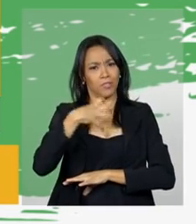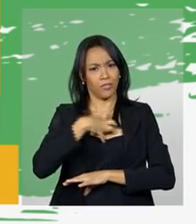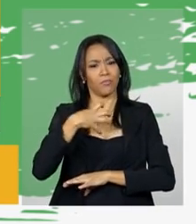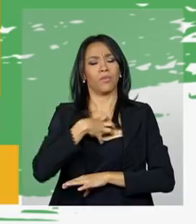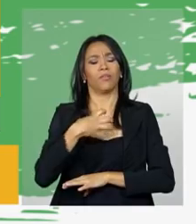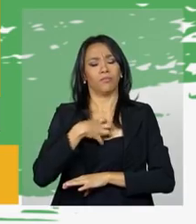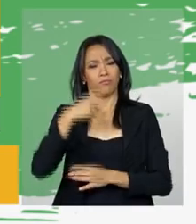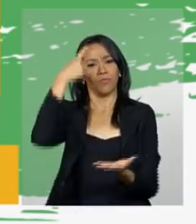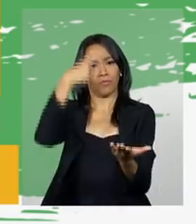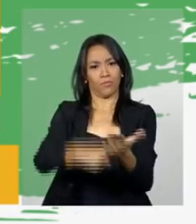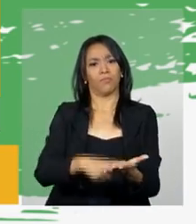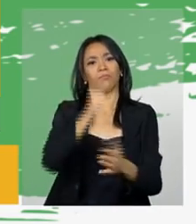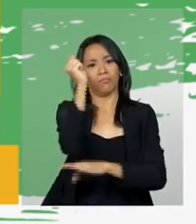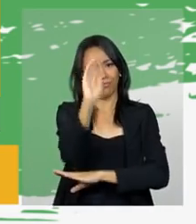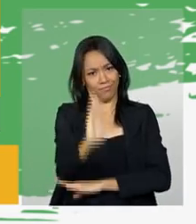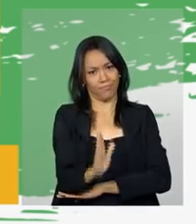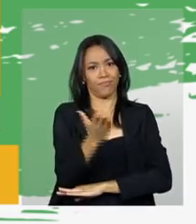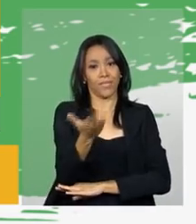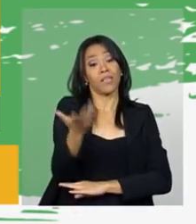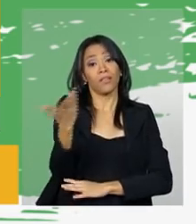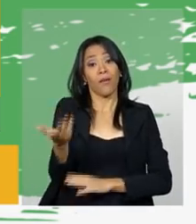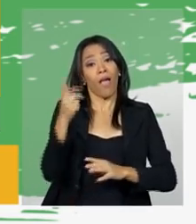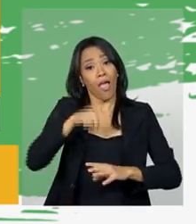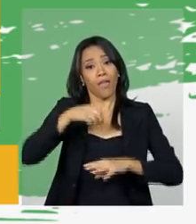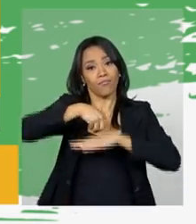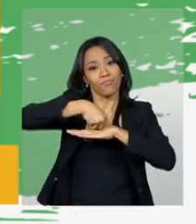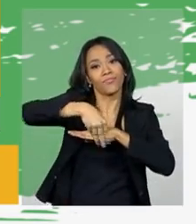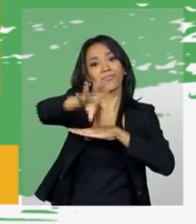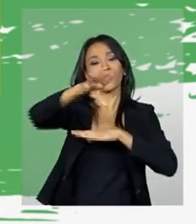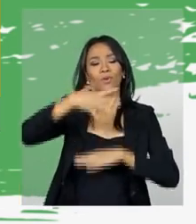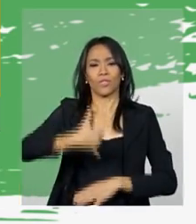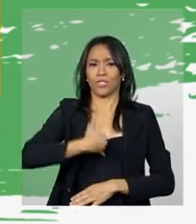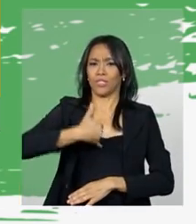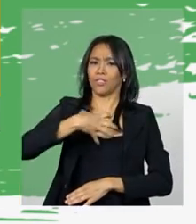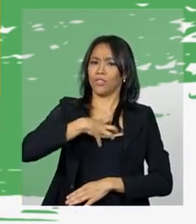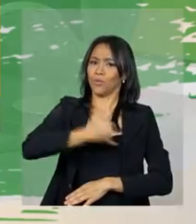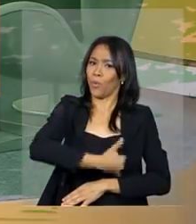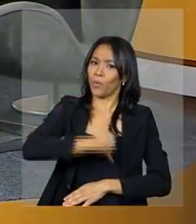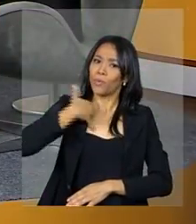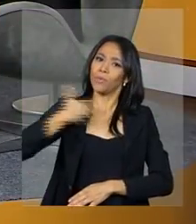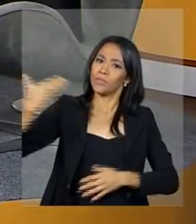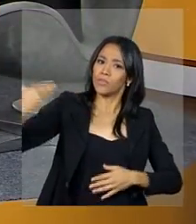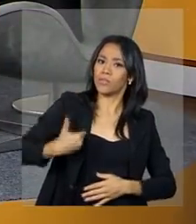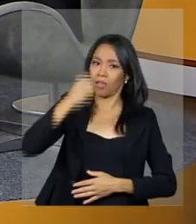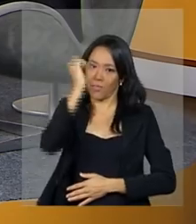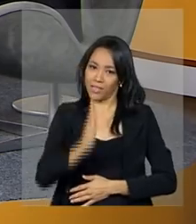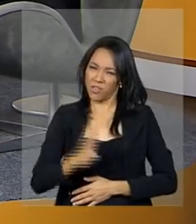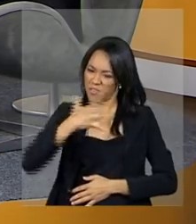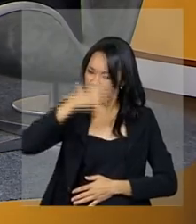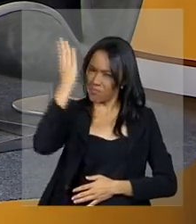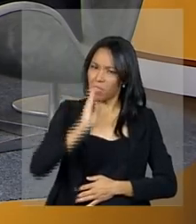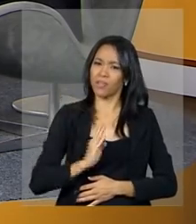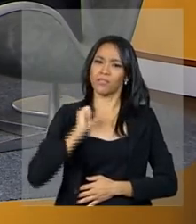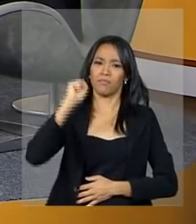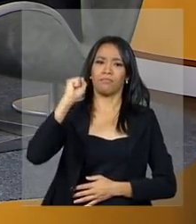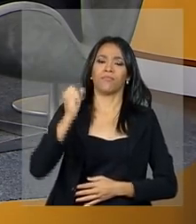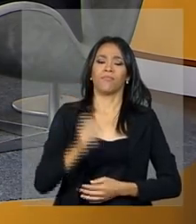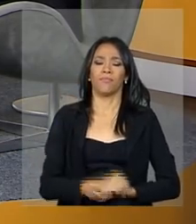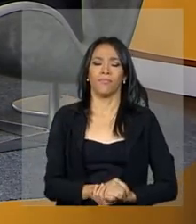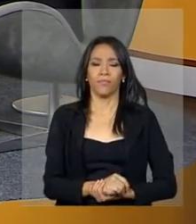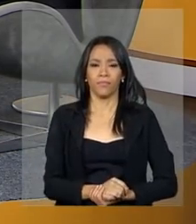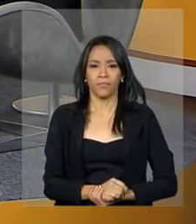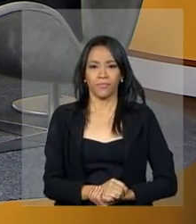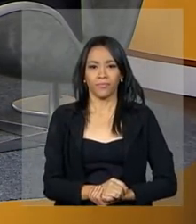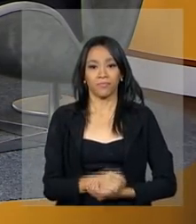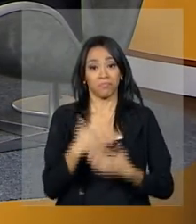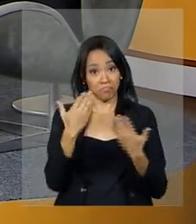com a nossa nação. Então fica a mensagem do orgulho de ser brasileiro e Brasil acima de tudo.